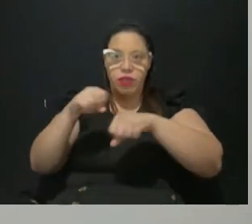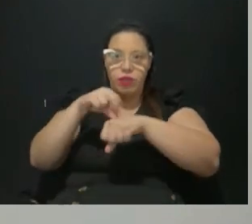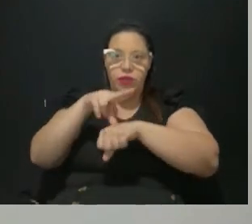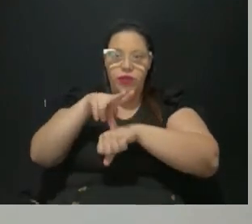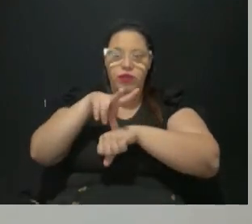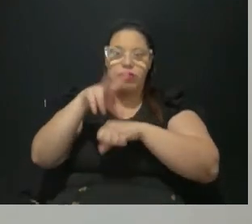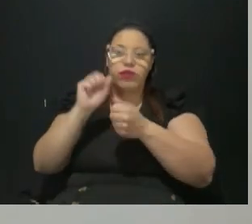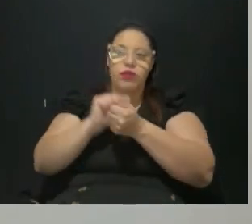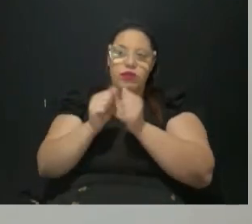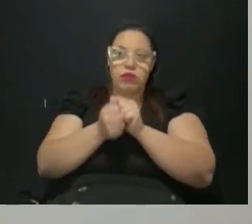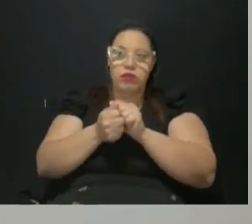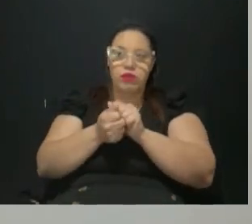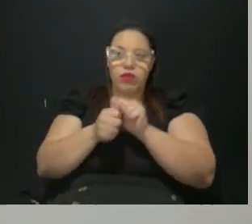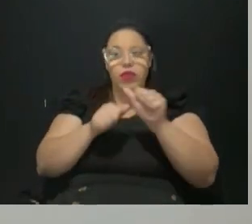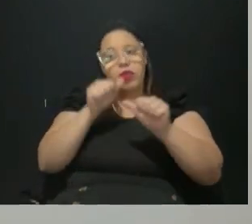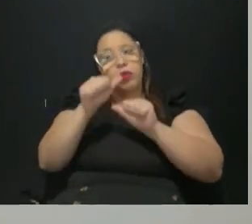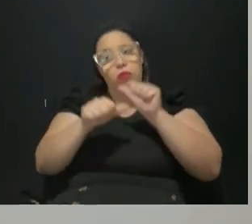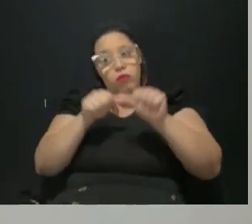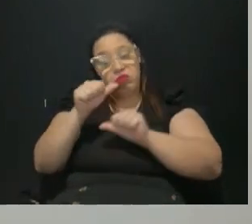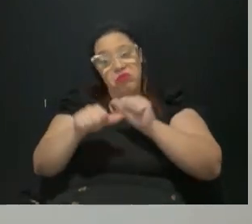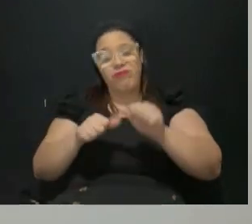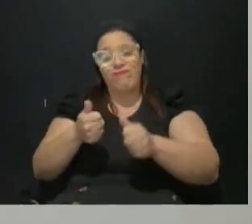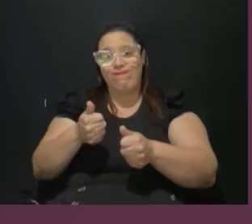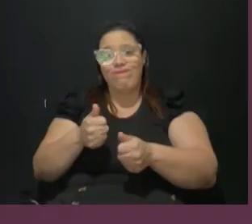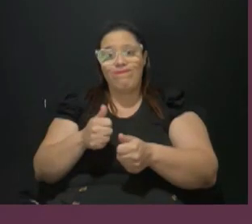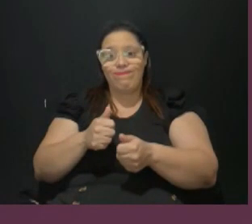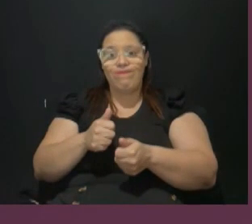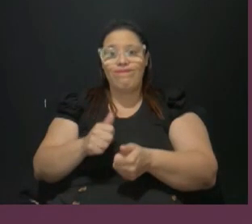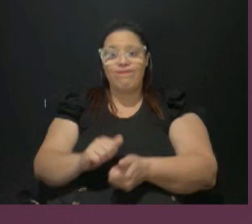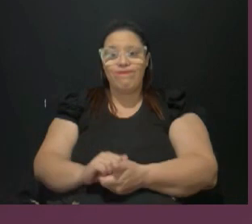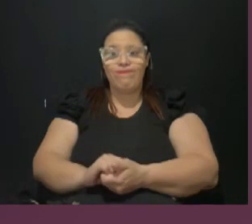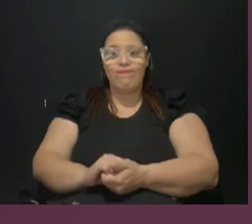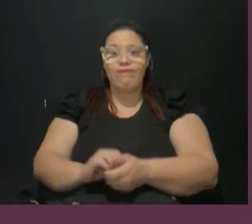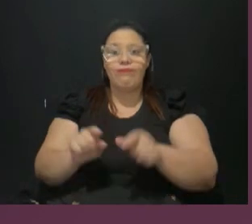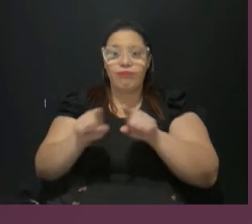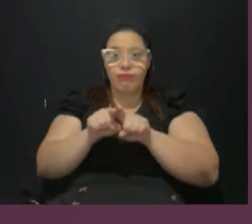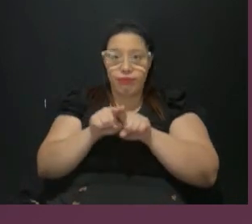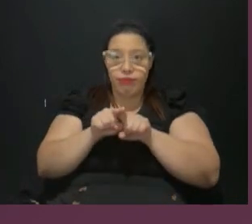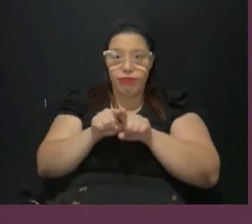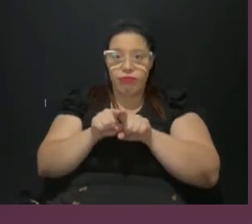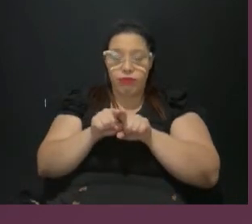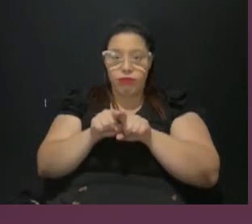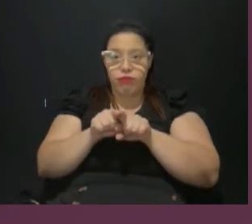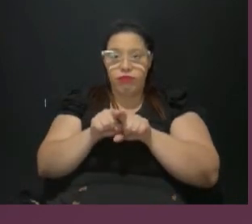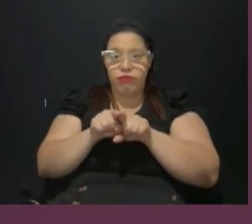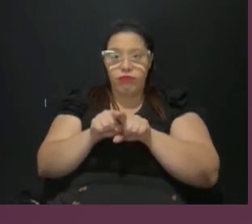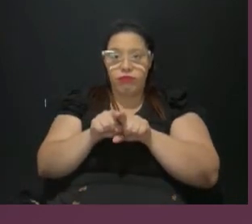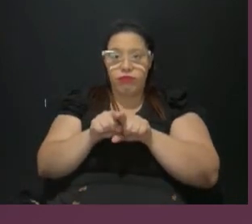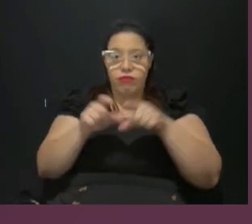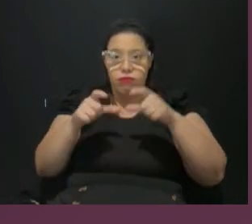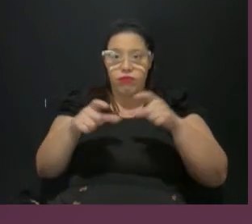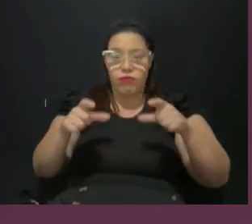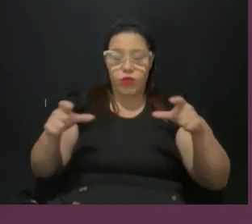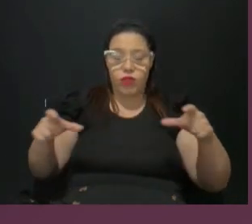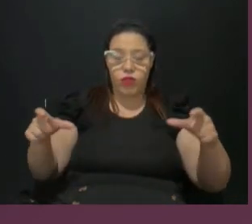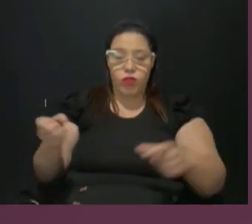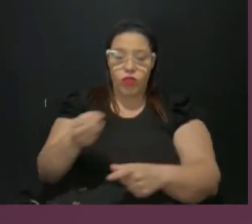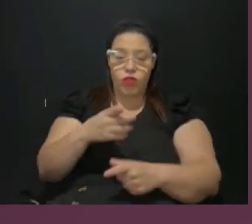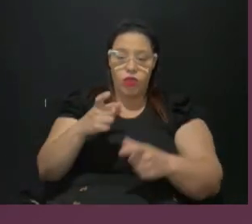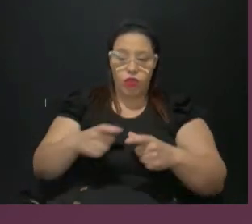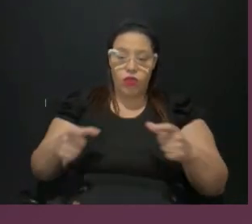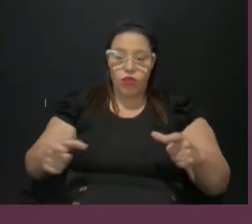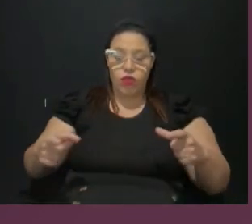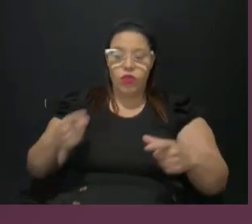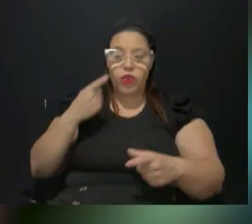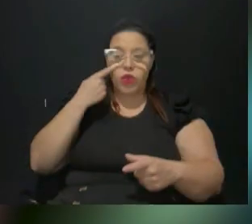se adaptou, mudou um pouco, se modificou um pouco, e também pela a quantidade de casos que têm